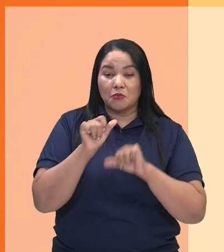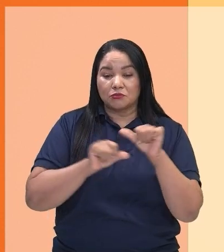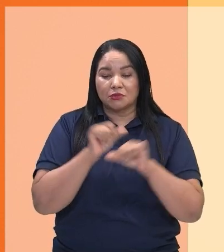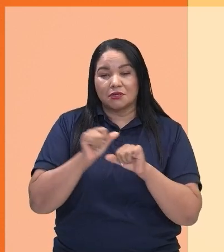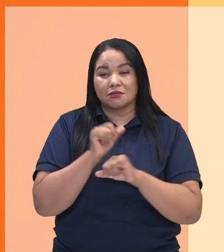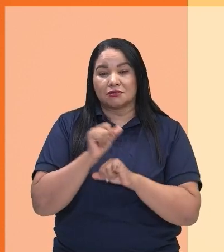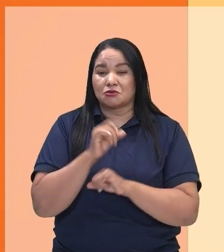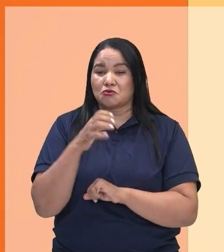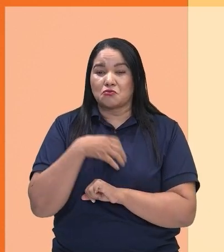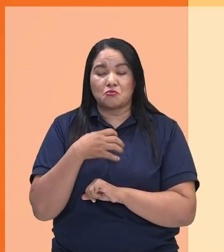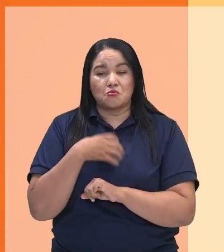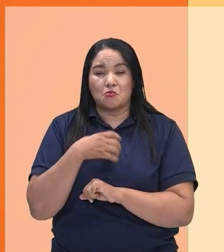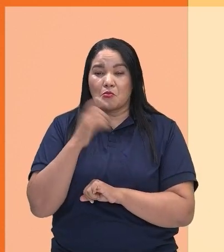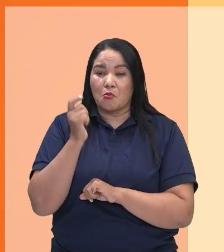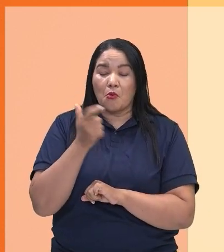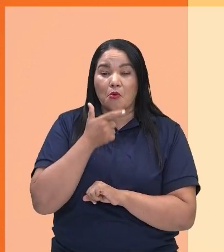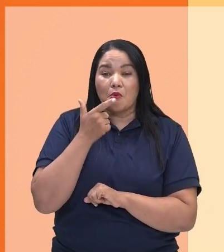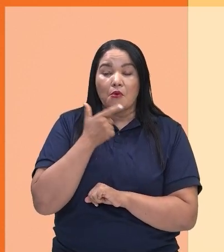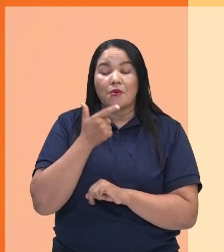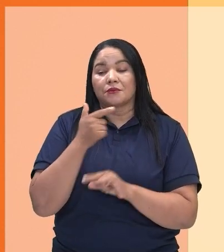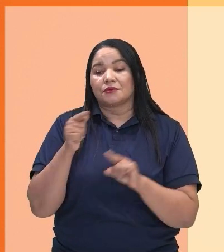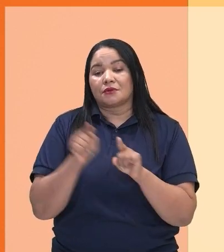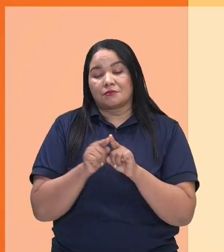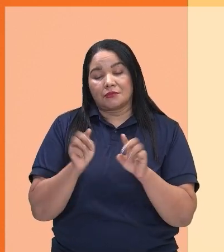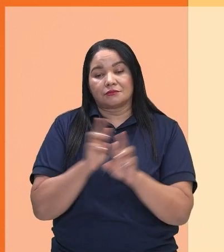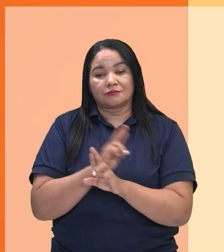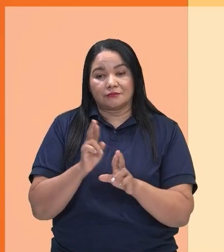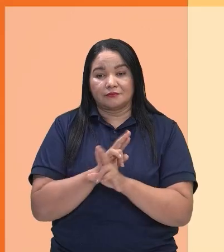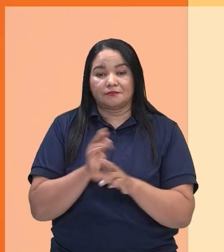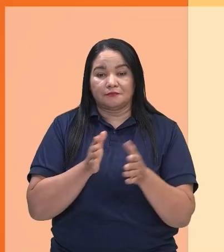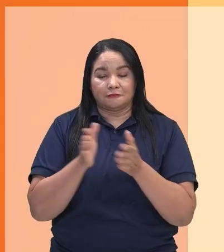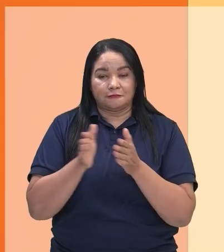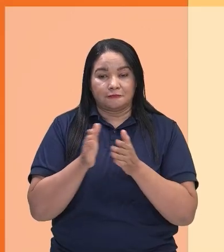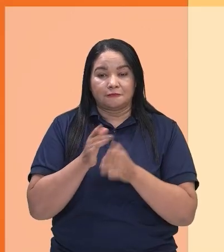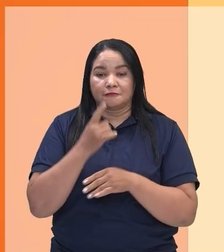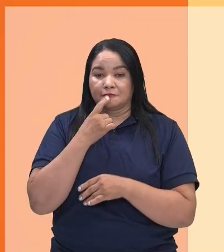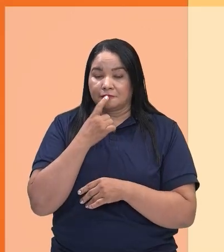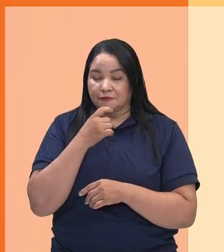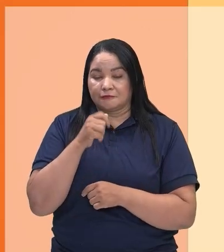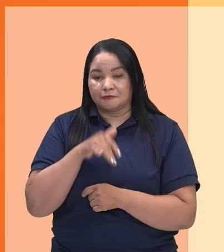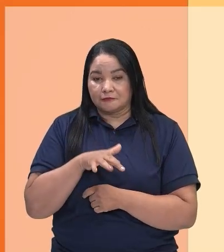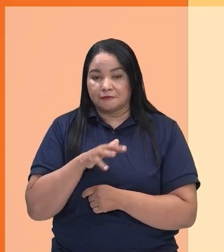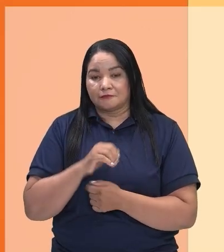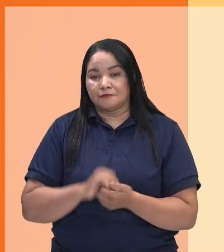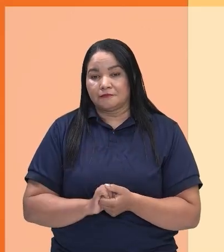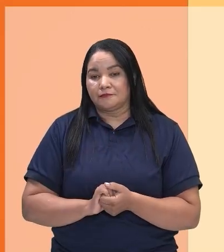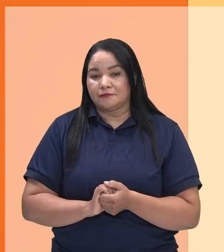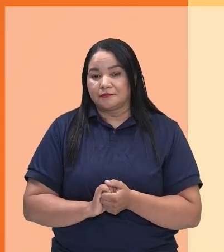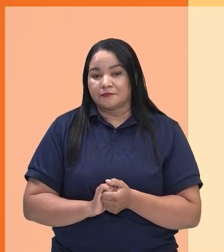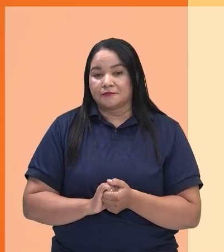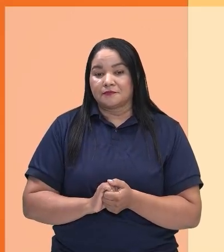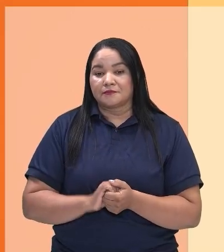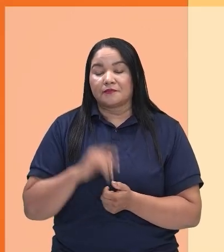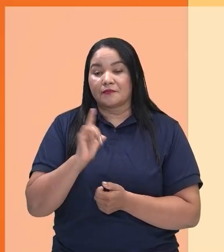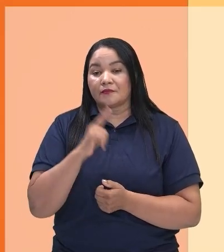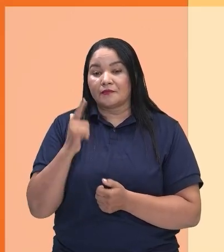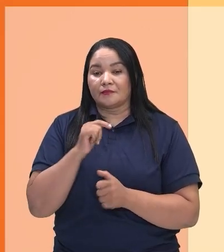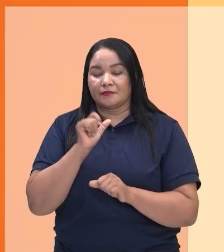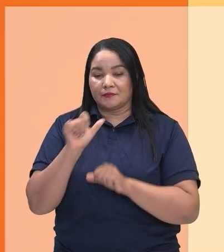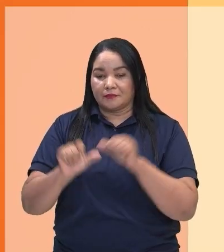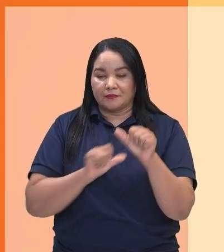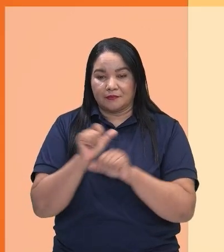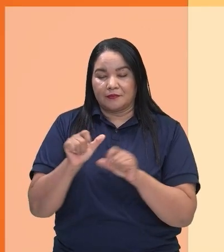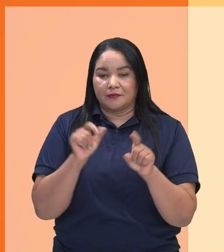isso vai estar relacionado com esse período menstrual também. Bom, a gente vai observar aí que existem outras,